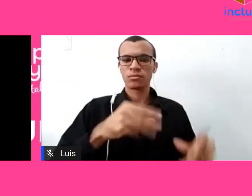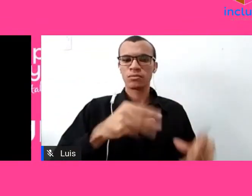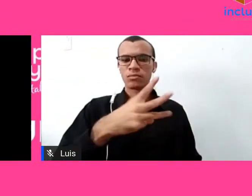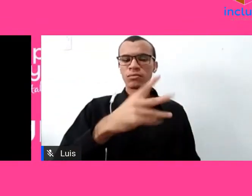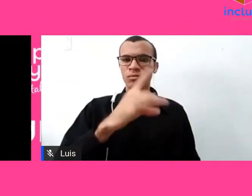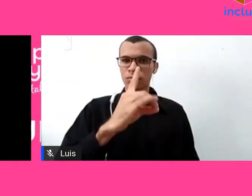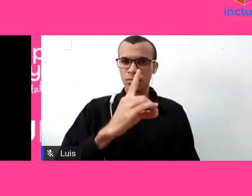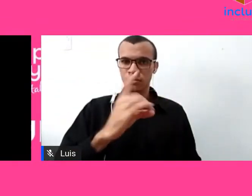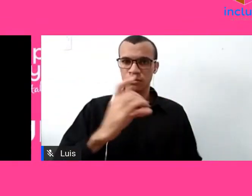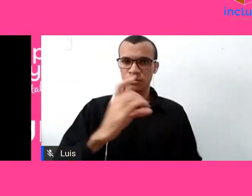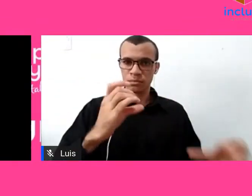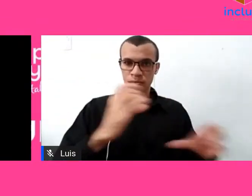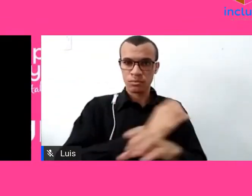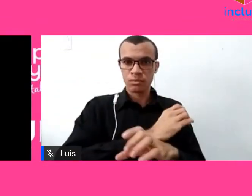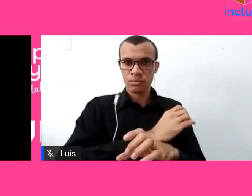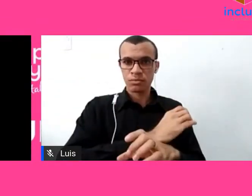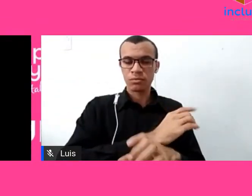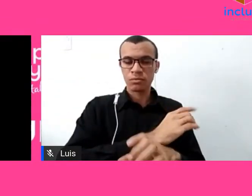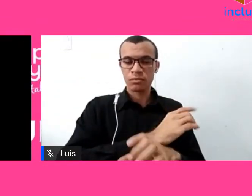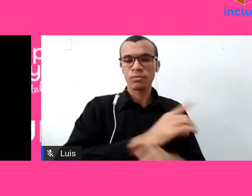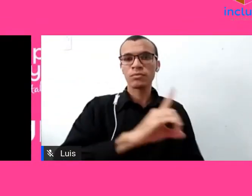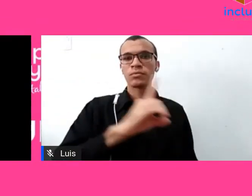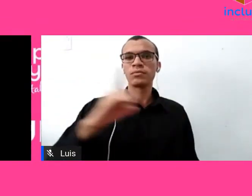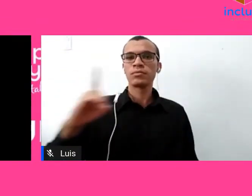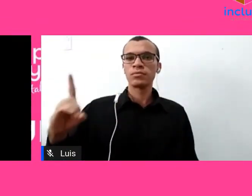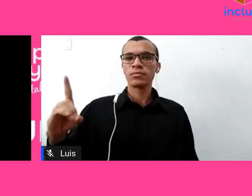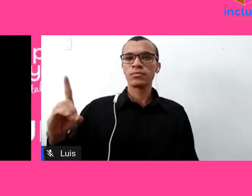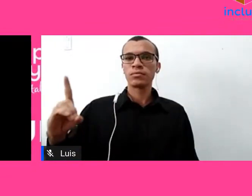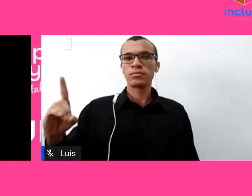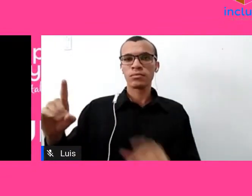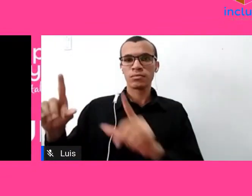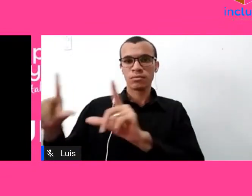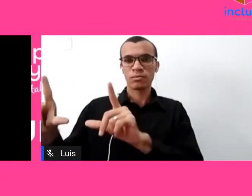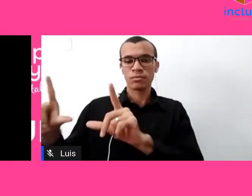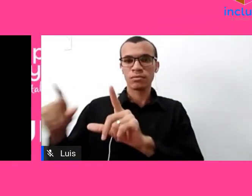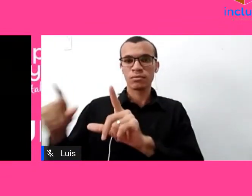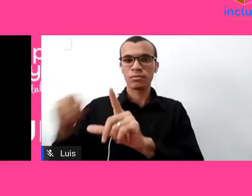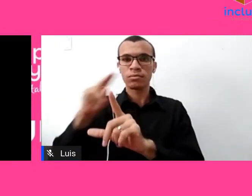montado, e do lado direito, eu tenho o objeto